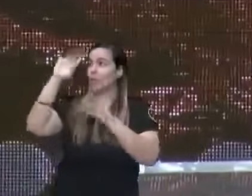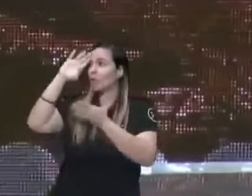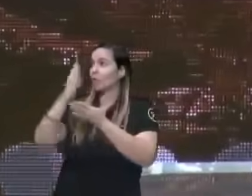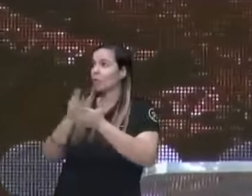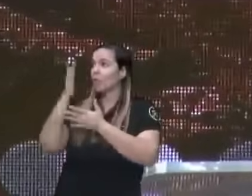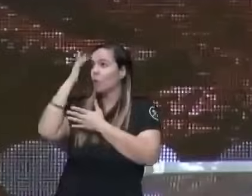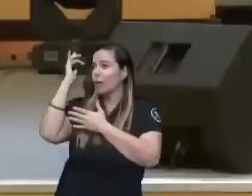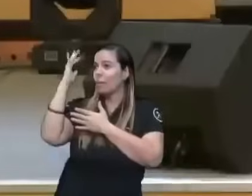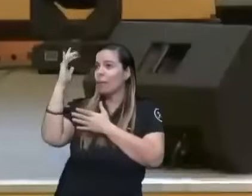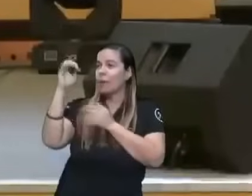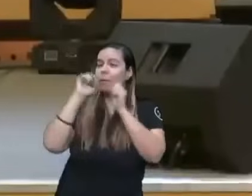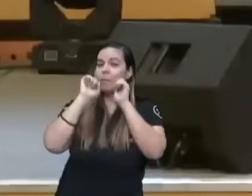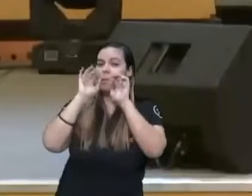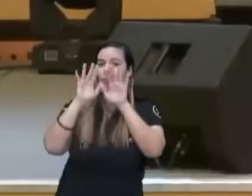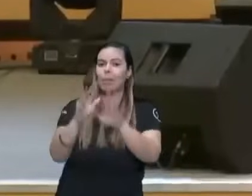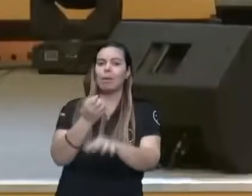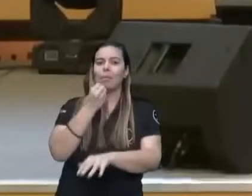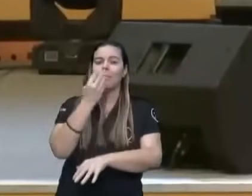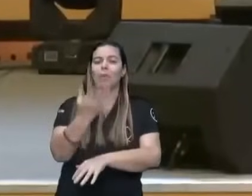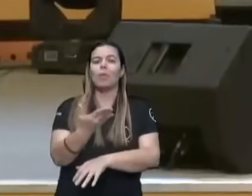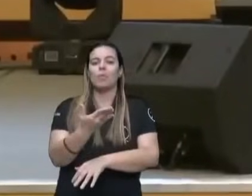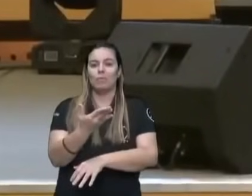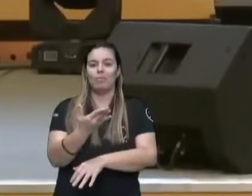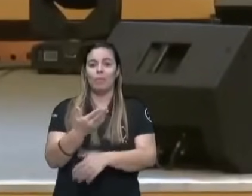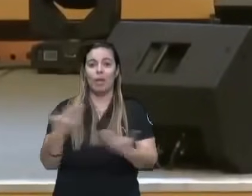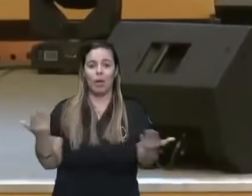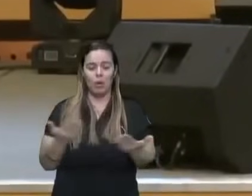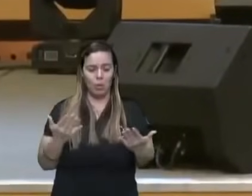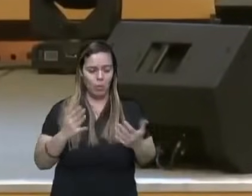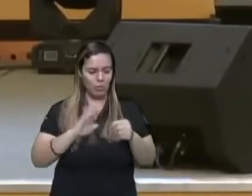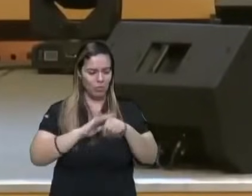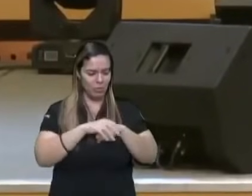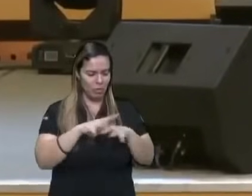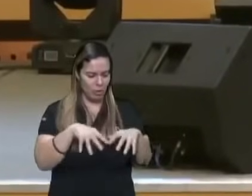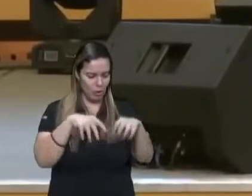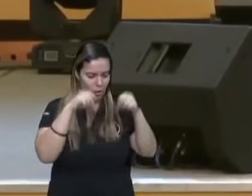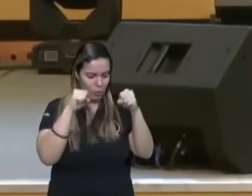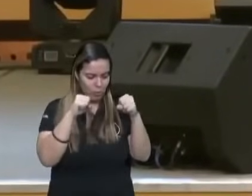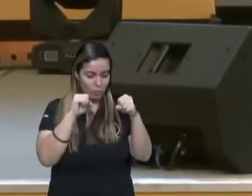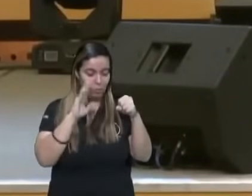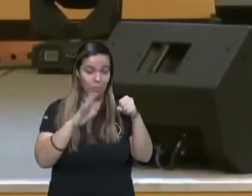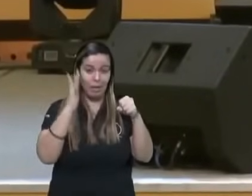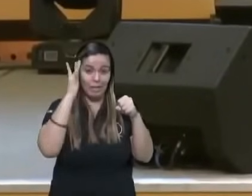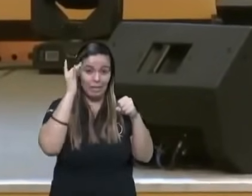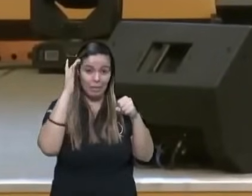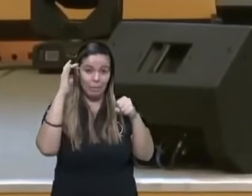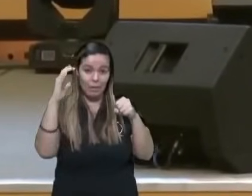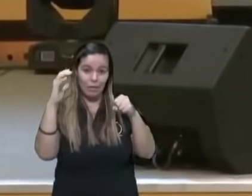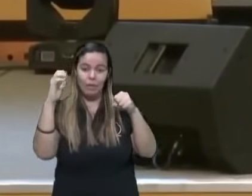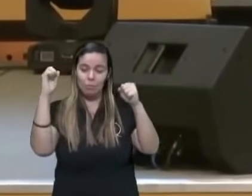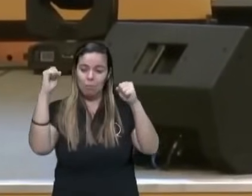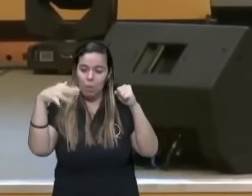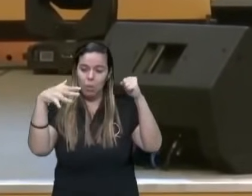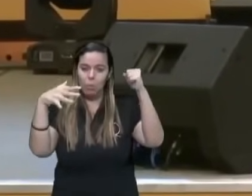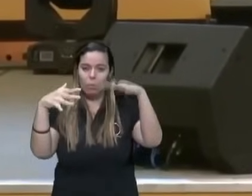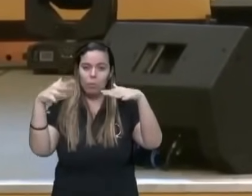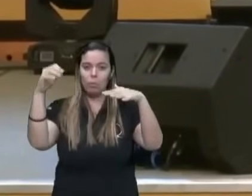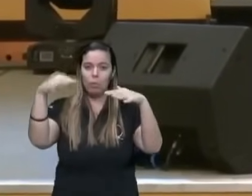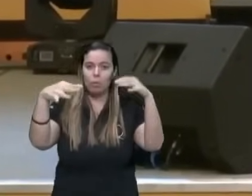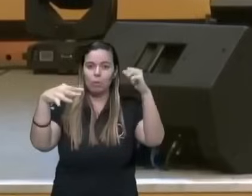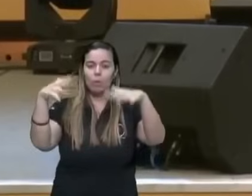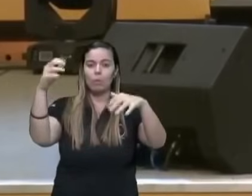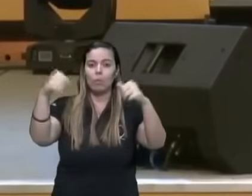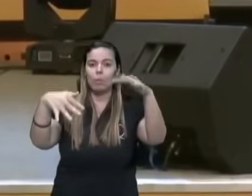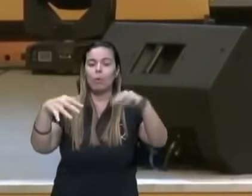ser bonança. Hoje na minha vida é noite, mas amanhã, porque eu confio nele e tenho